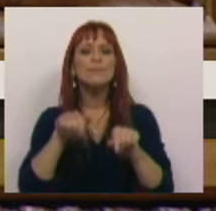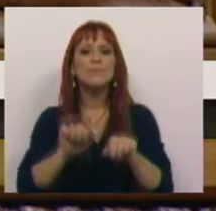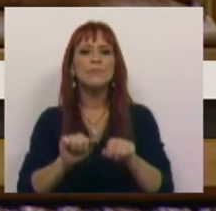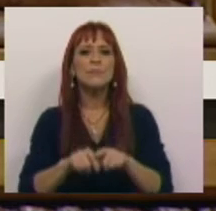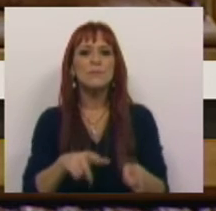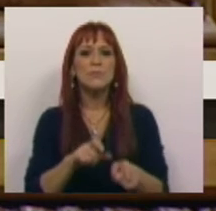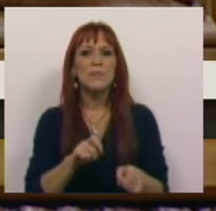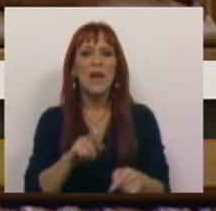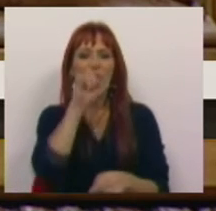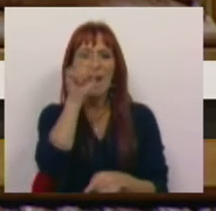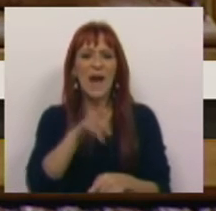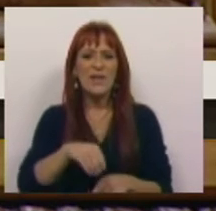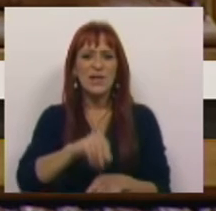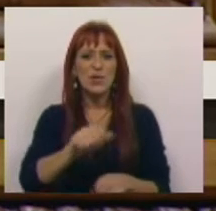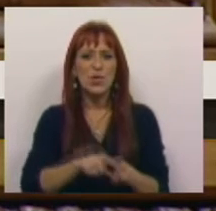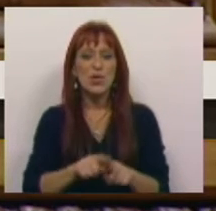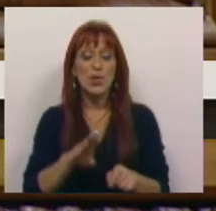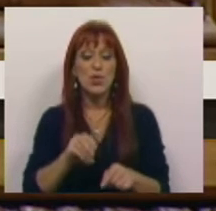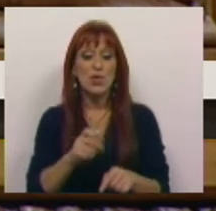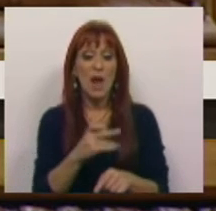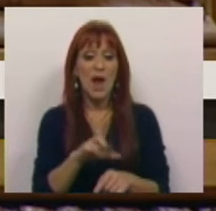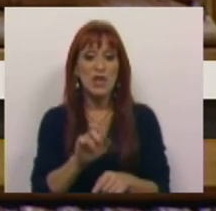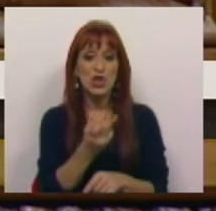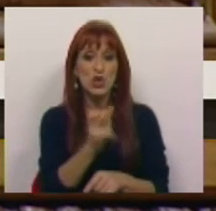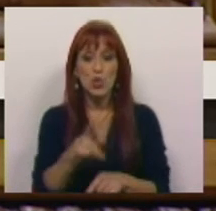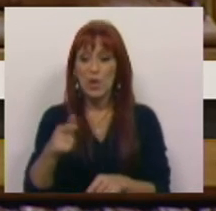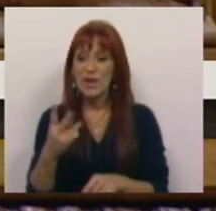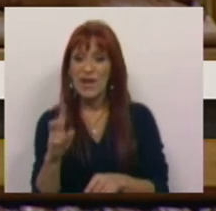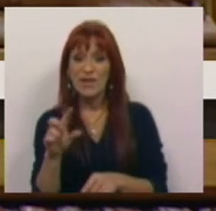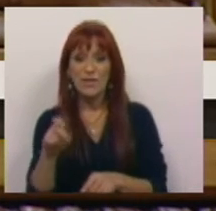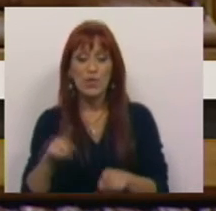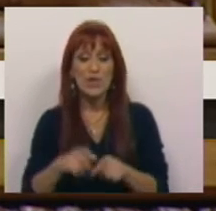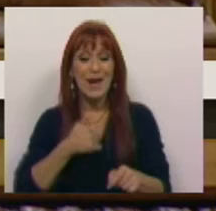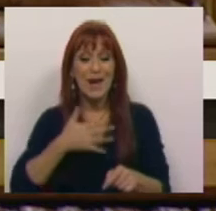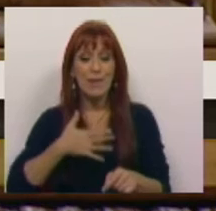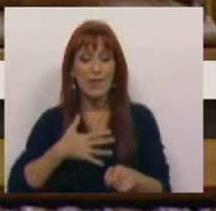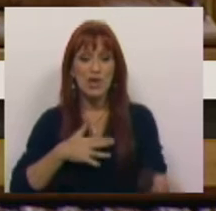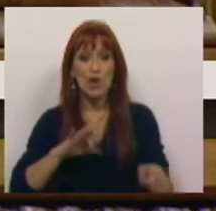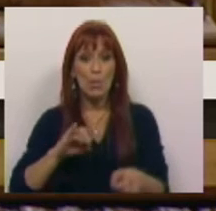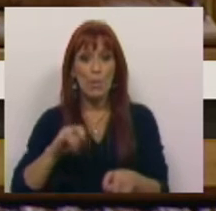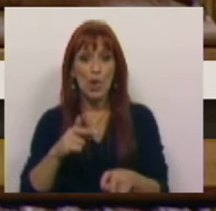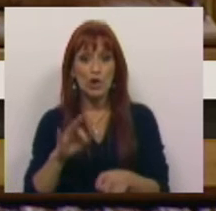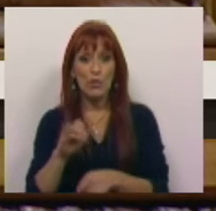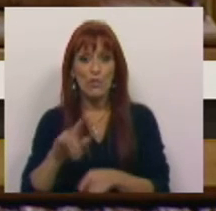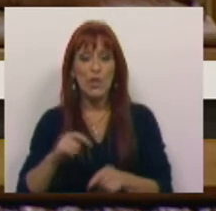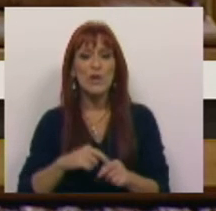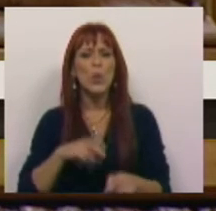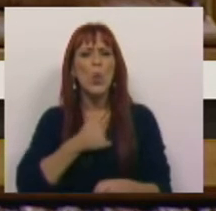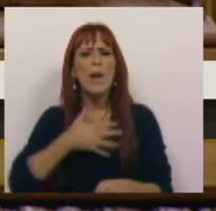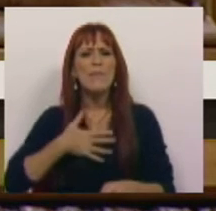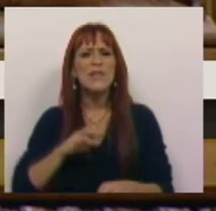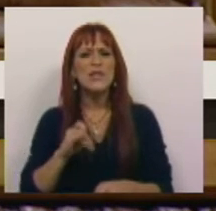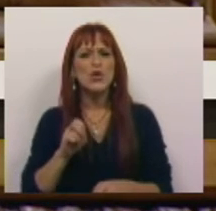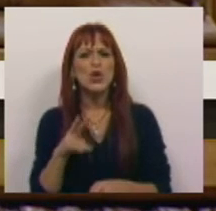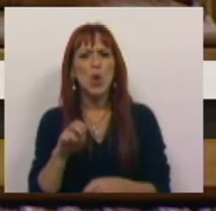petróleo em gás e em terra nos concelhos de Algesur e em Tavira pela empresa Port Fuel do empresário Sousa Sintra. Além